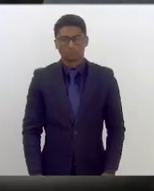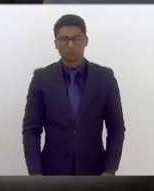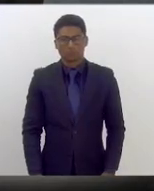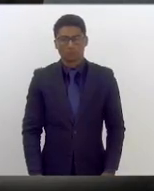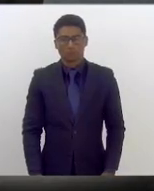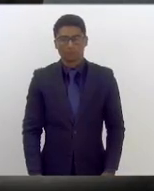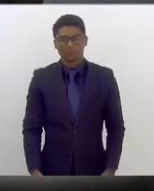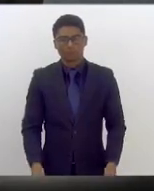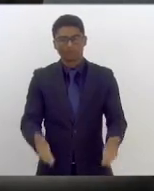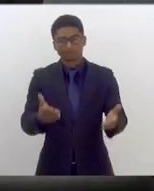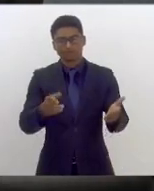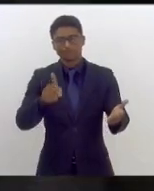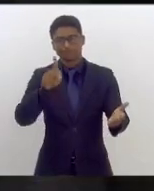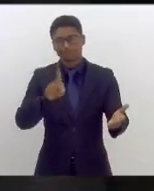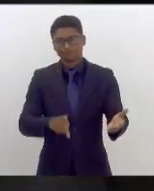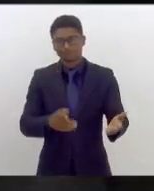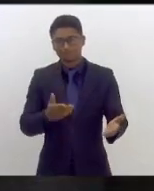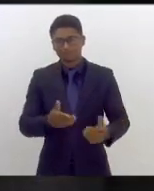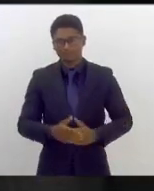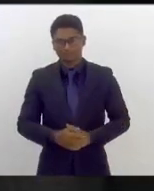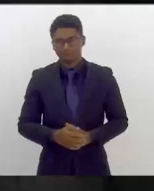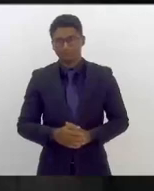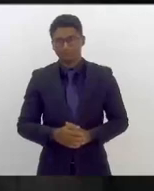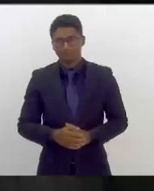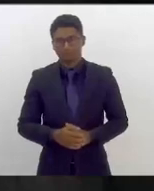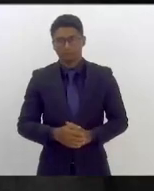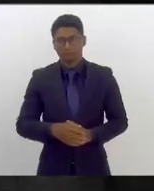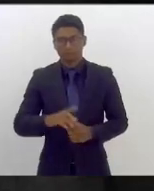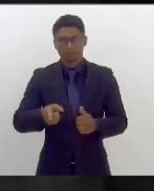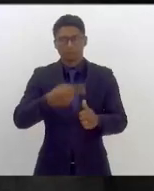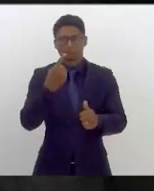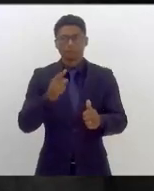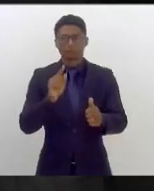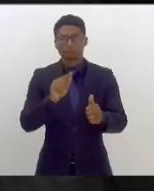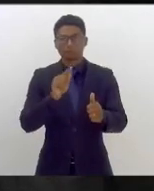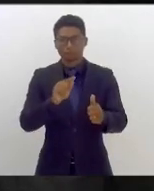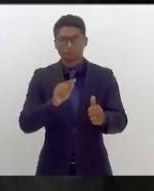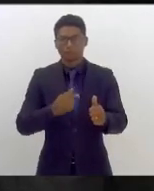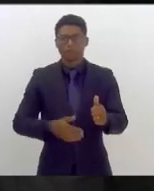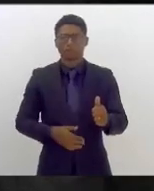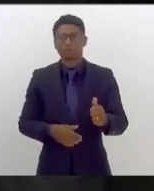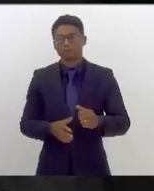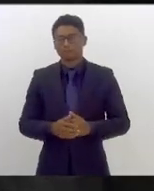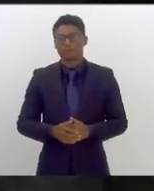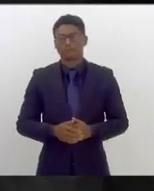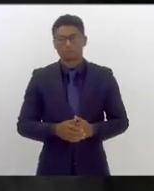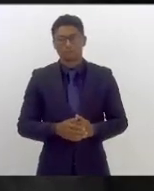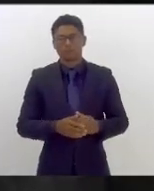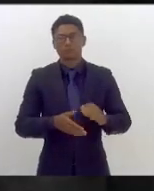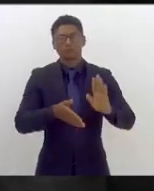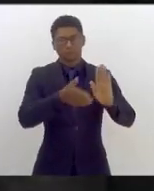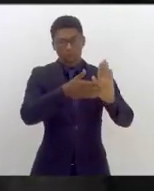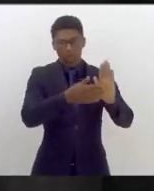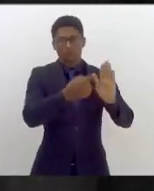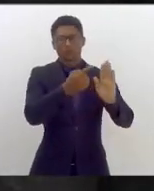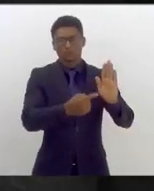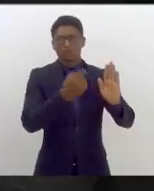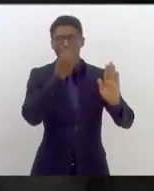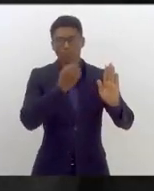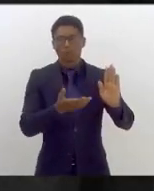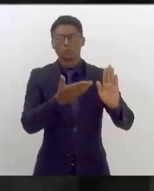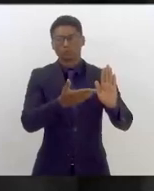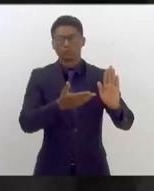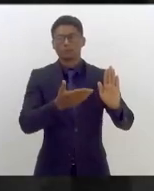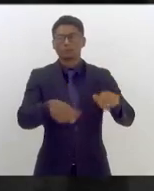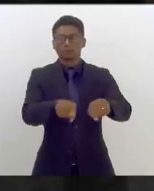senhor presidente é primeiro né valorizar que a proposição do autor valorizar o